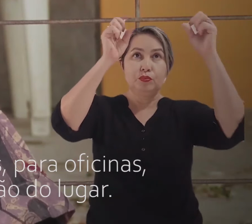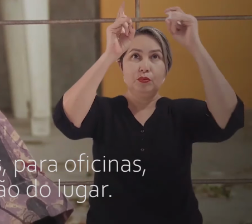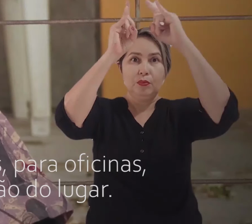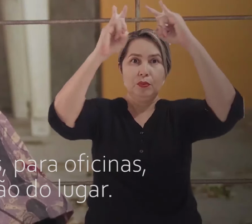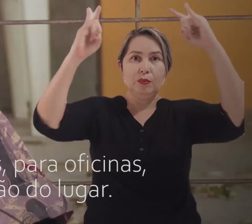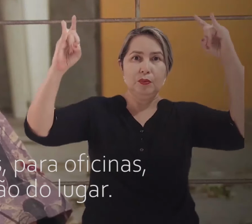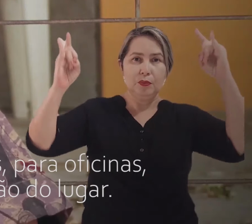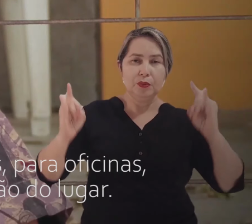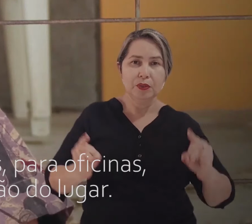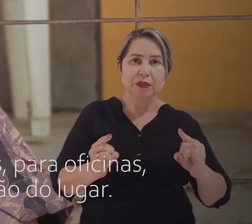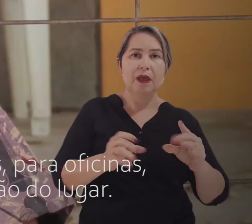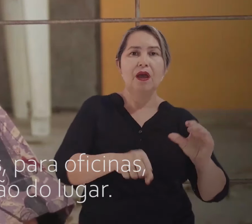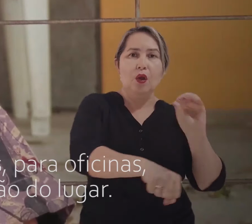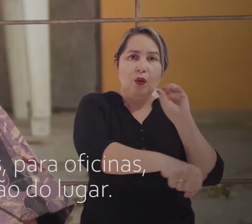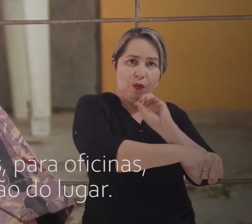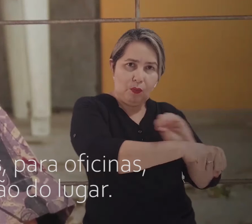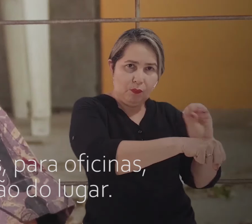para oficinas,